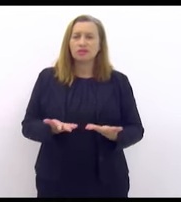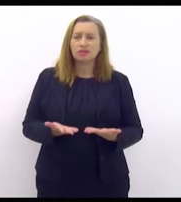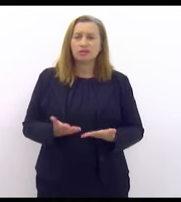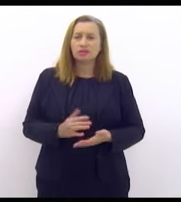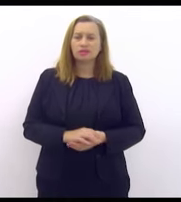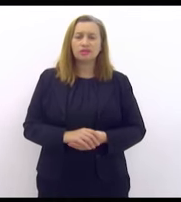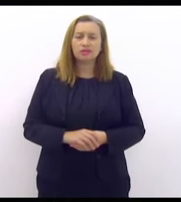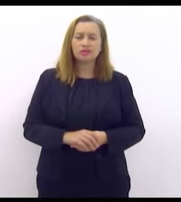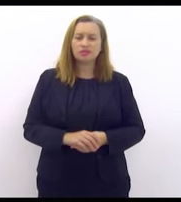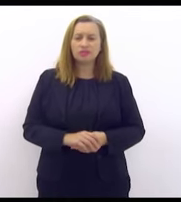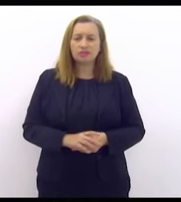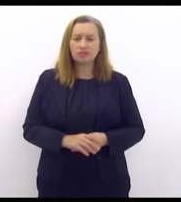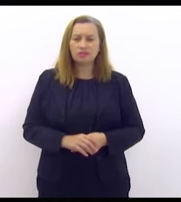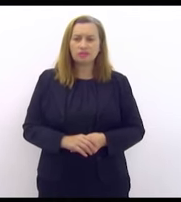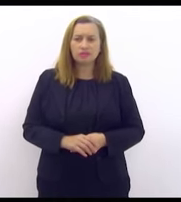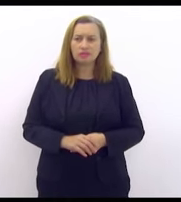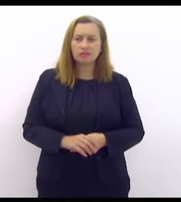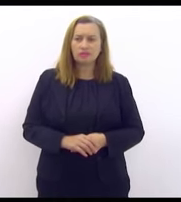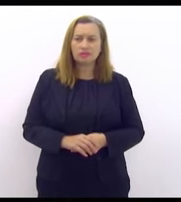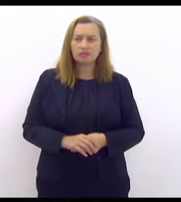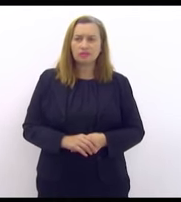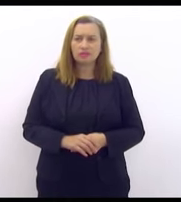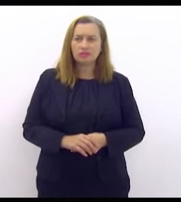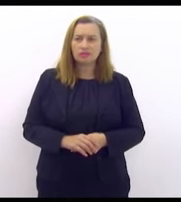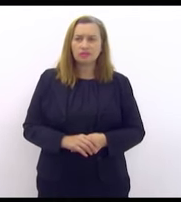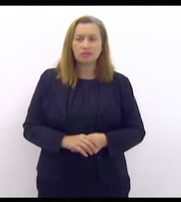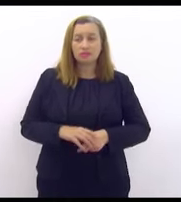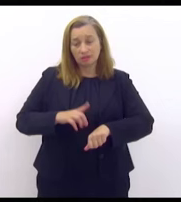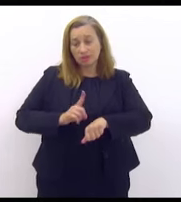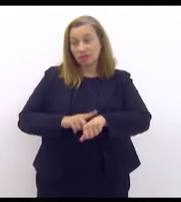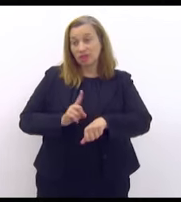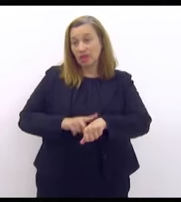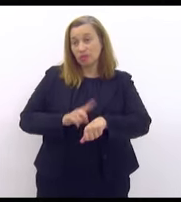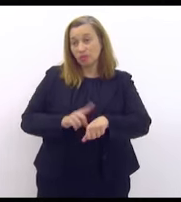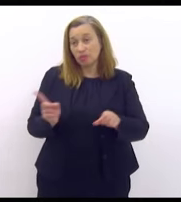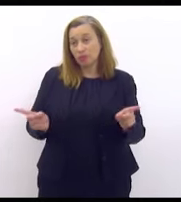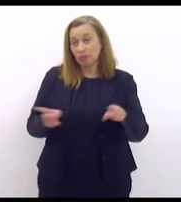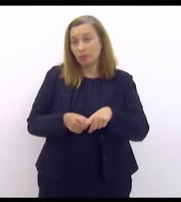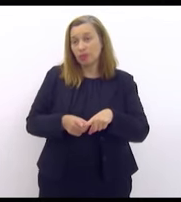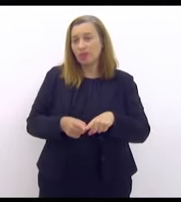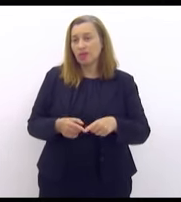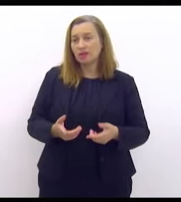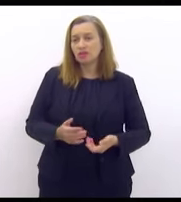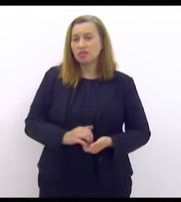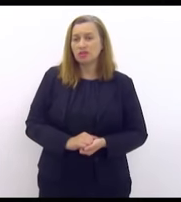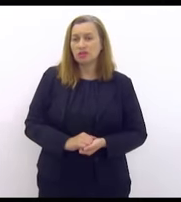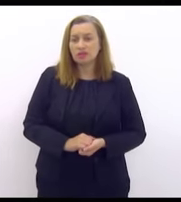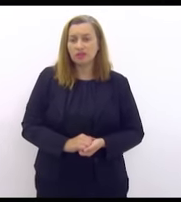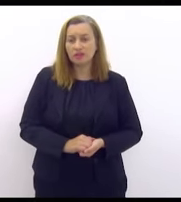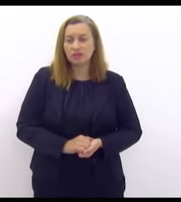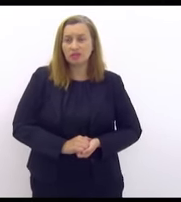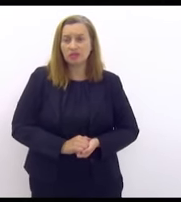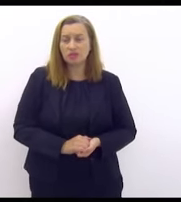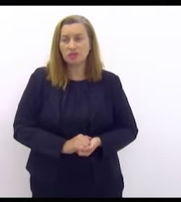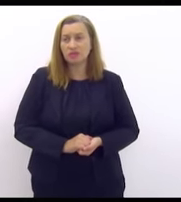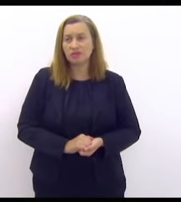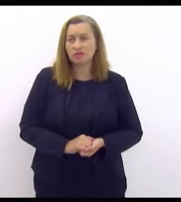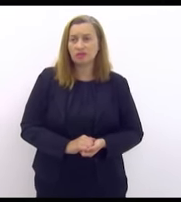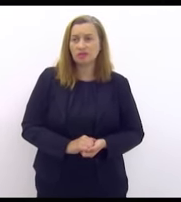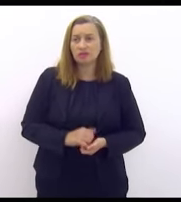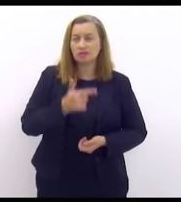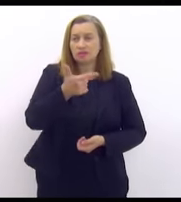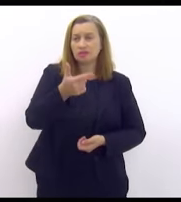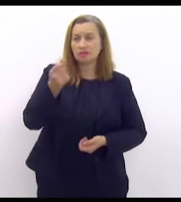casa possam entender. É só um chamamento do tempo que esgotou, sim, só para a conclusão. Tá bom. Ai, ai.